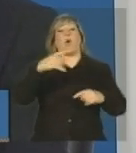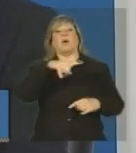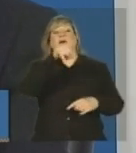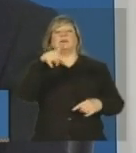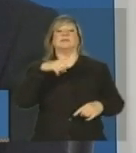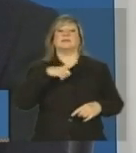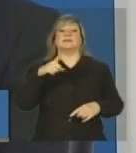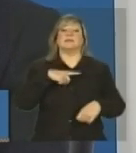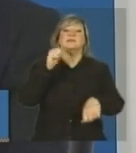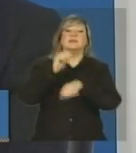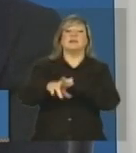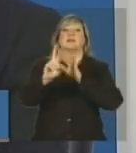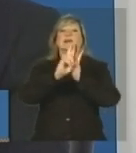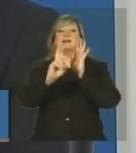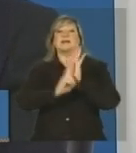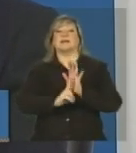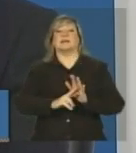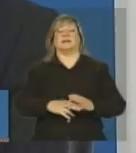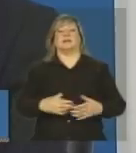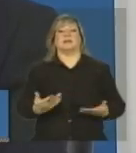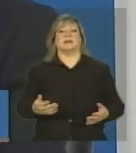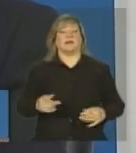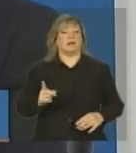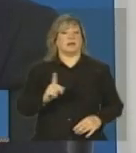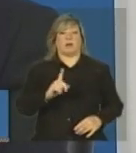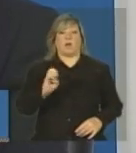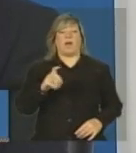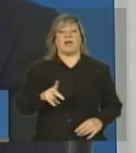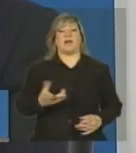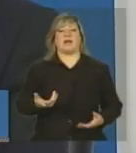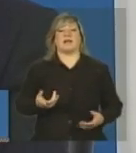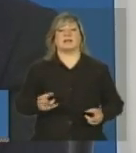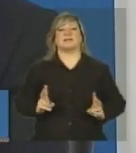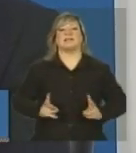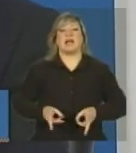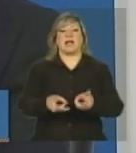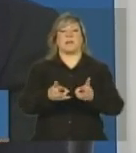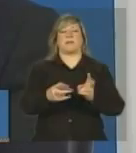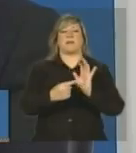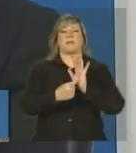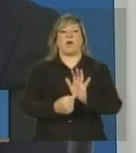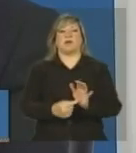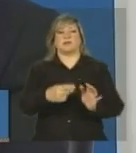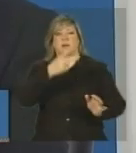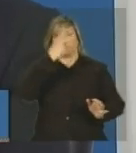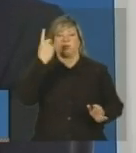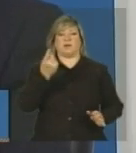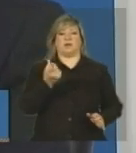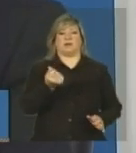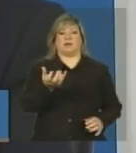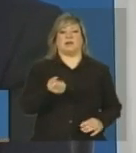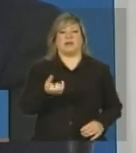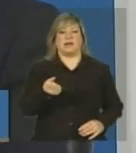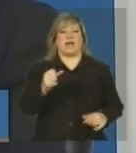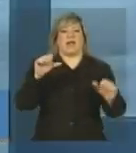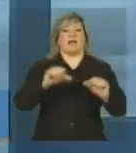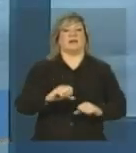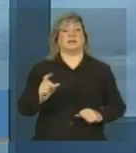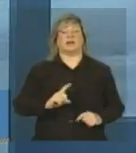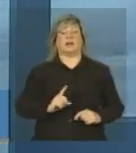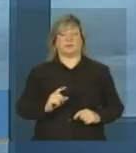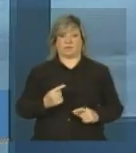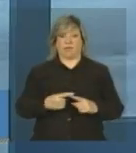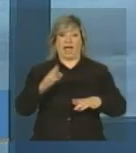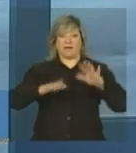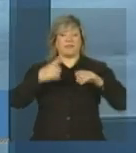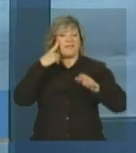recebidos indevidamente. Não é sempre que é apontado que o benefício pode estar recebendo irregularmente, que ele está recebendo irregularmente. Às